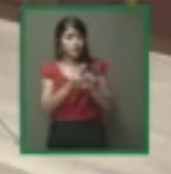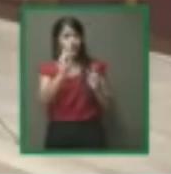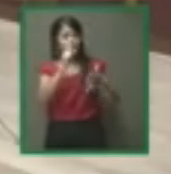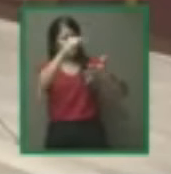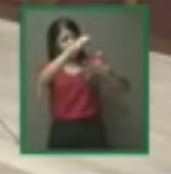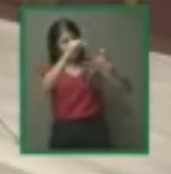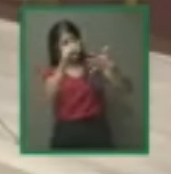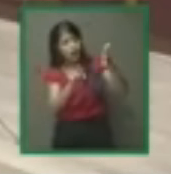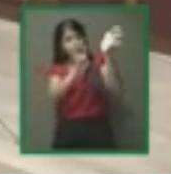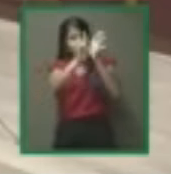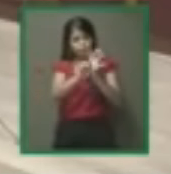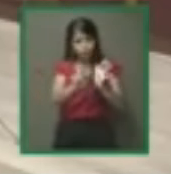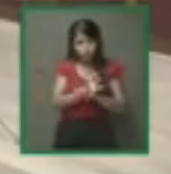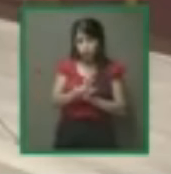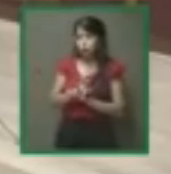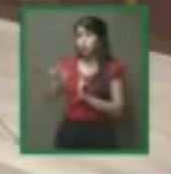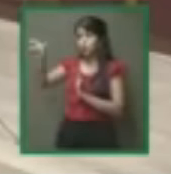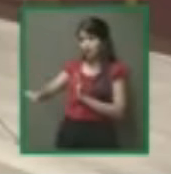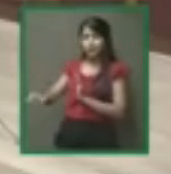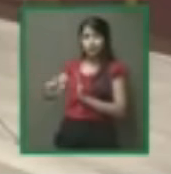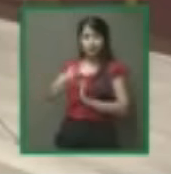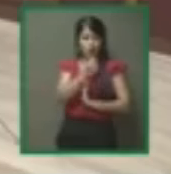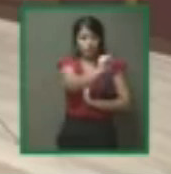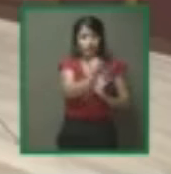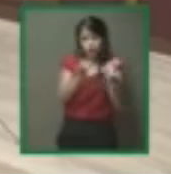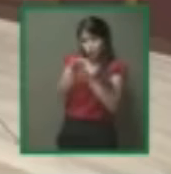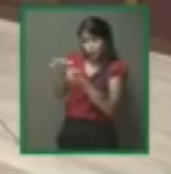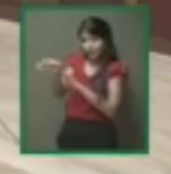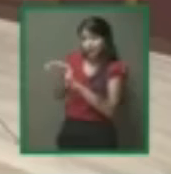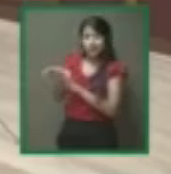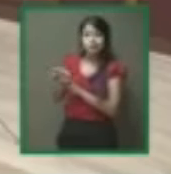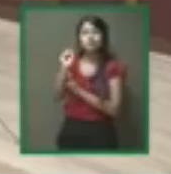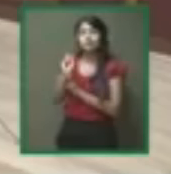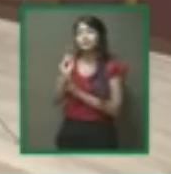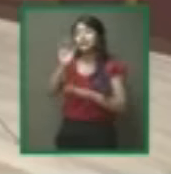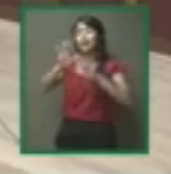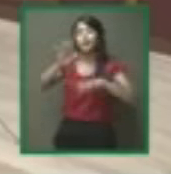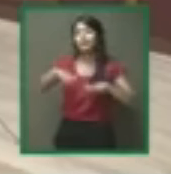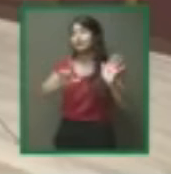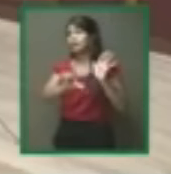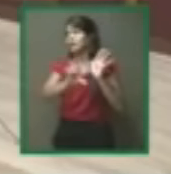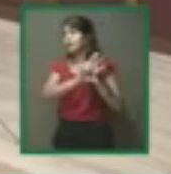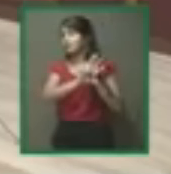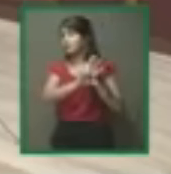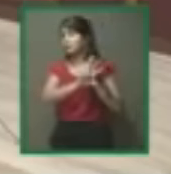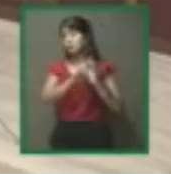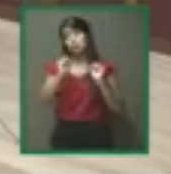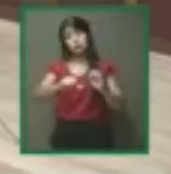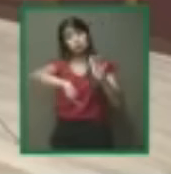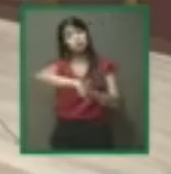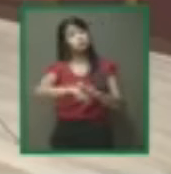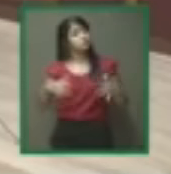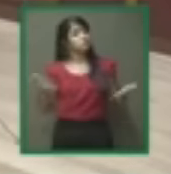as perguntas após a manifestação dele, que vai seguir a orientação da defesa técnica, de acordo com a lei de abuso de autoridade, caracteriza crime,